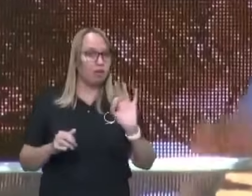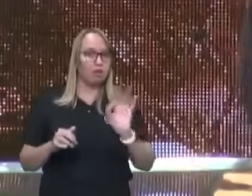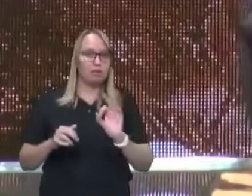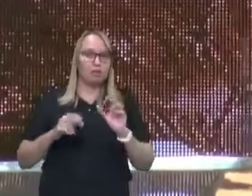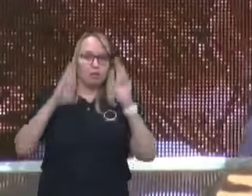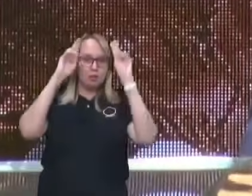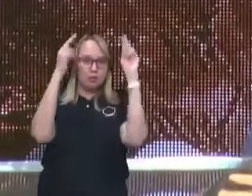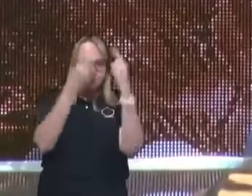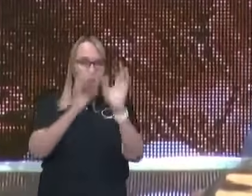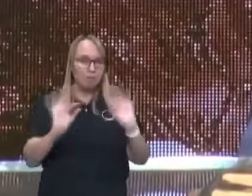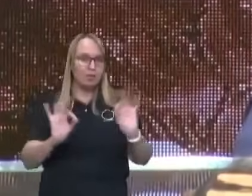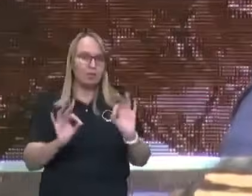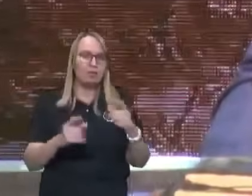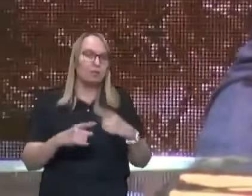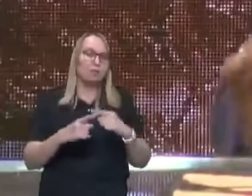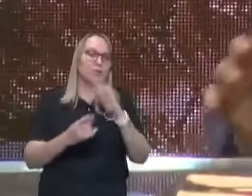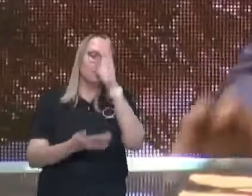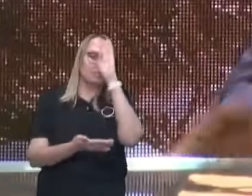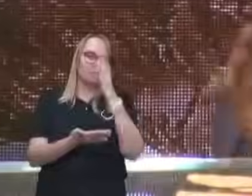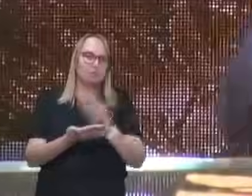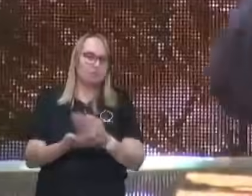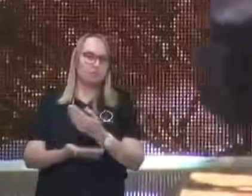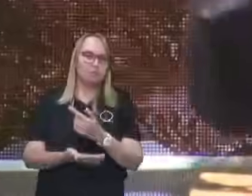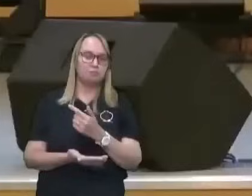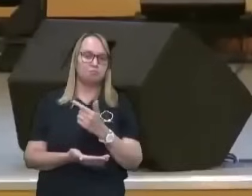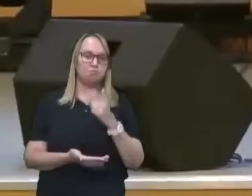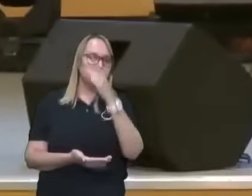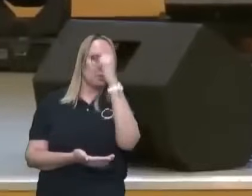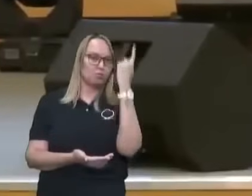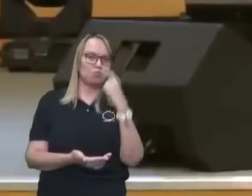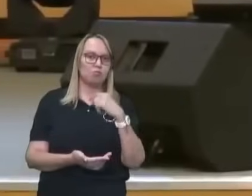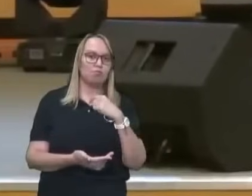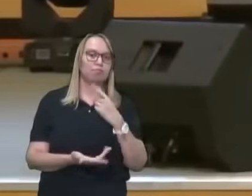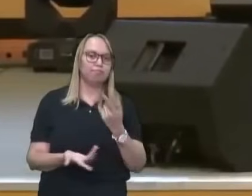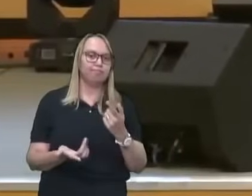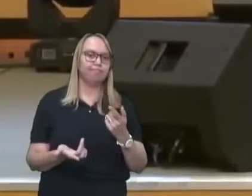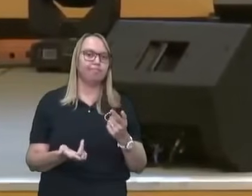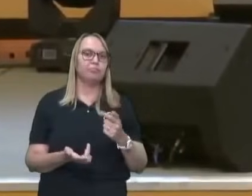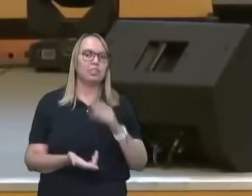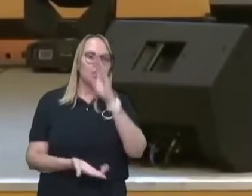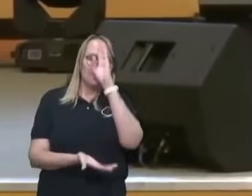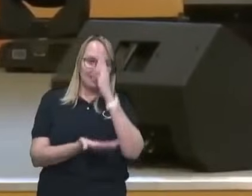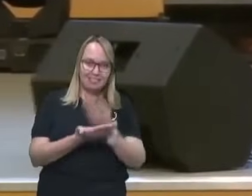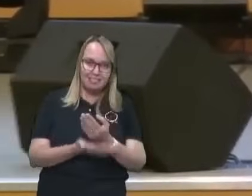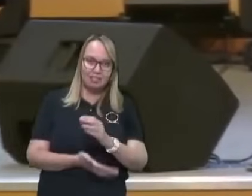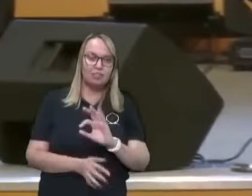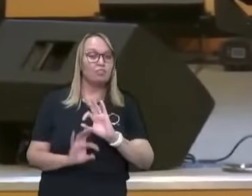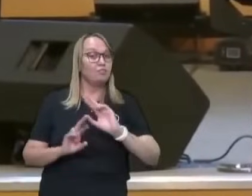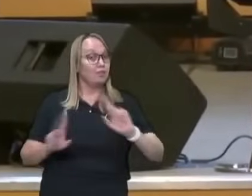não, porque tu está entregando a tua vida a alguém que você está confiando no automático. Não é esse sentido. Grave bem,